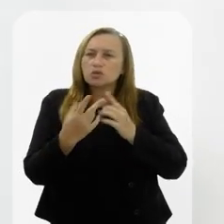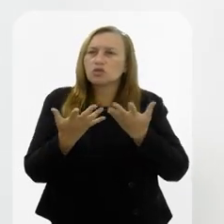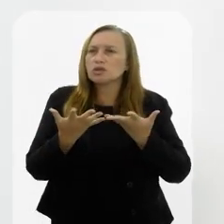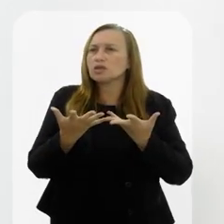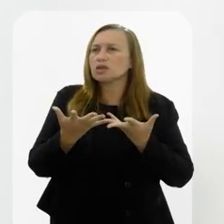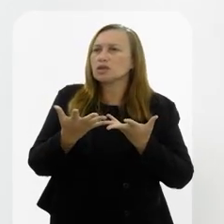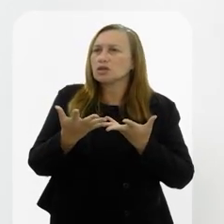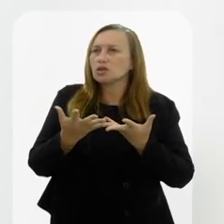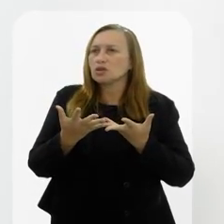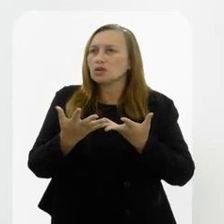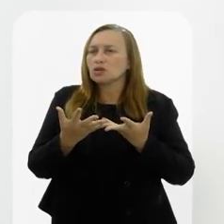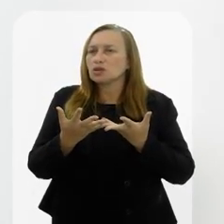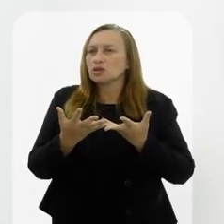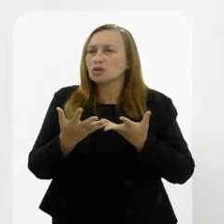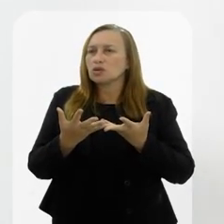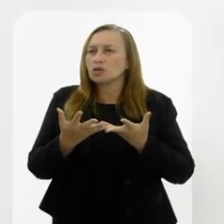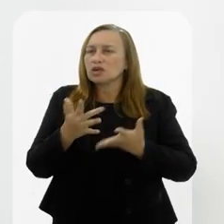olhar